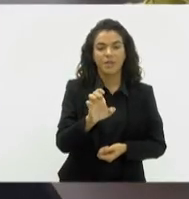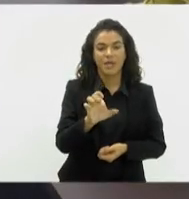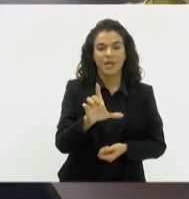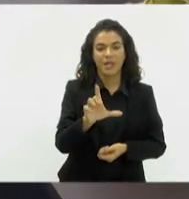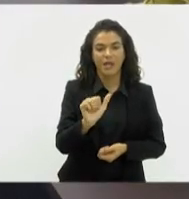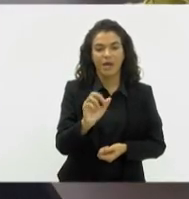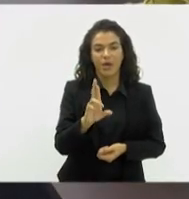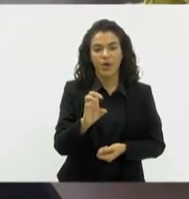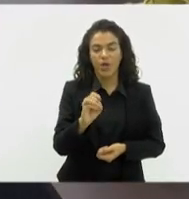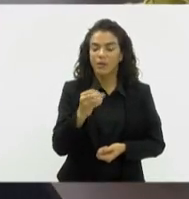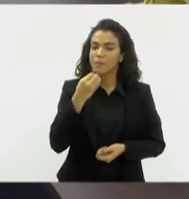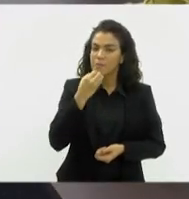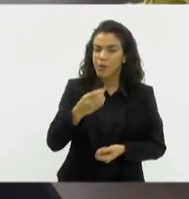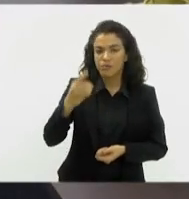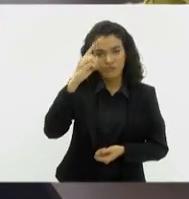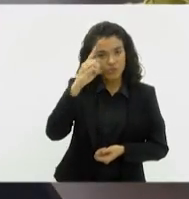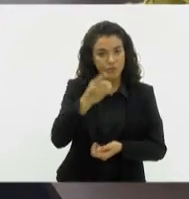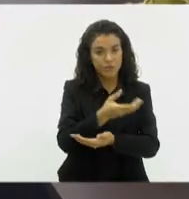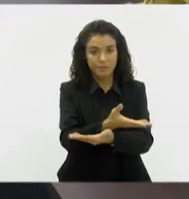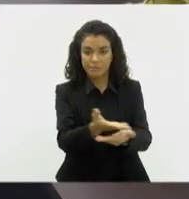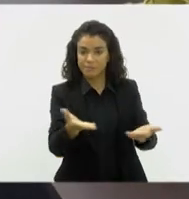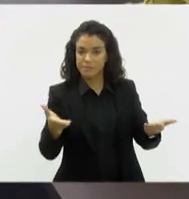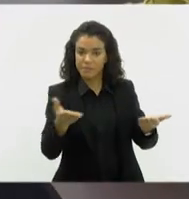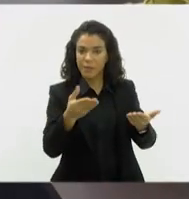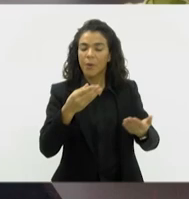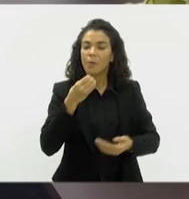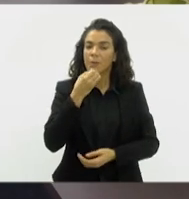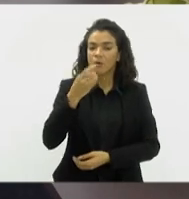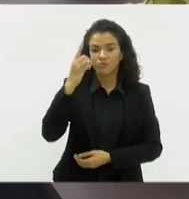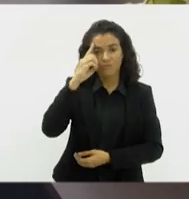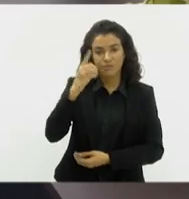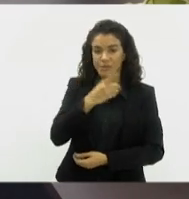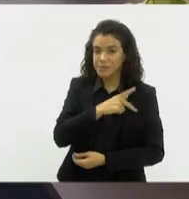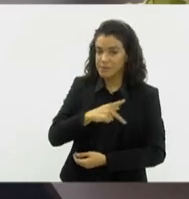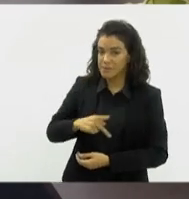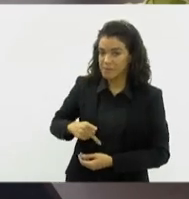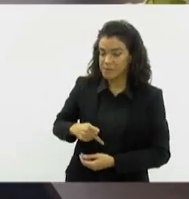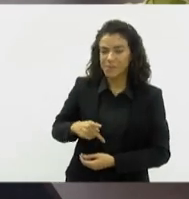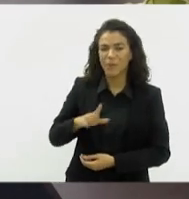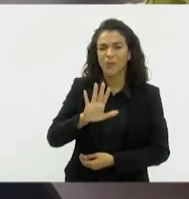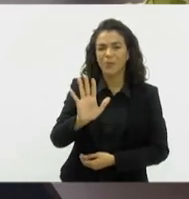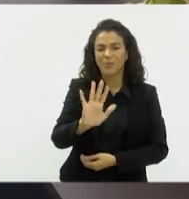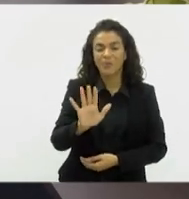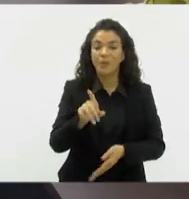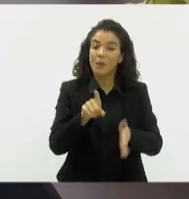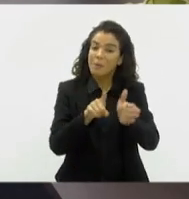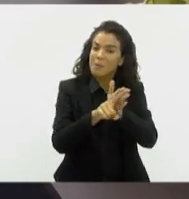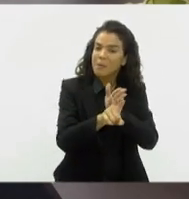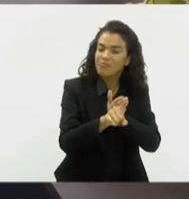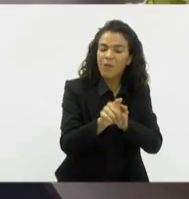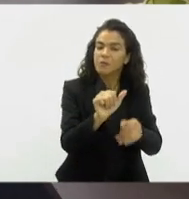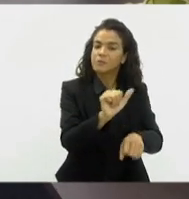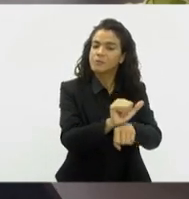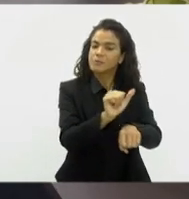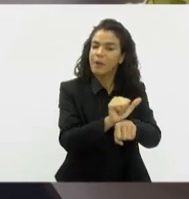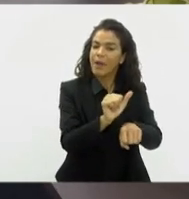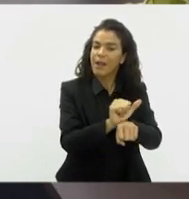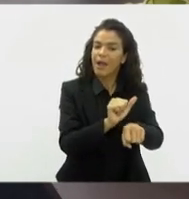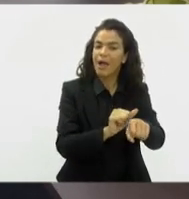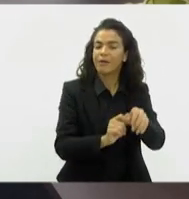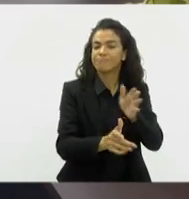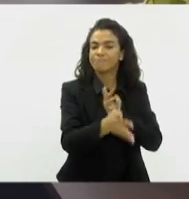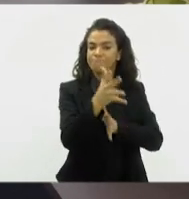Bom dia a todos. Bom dia, presidente. Bom dia, amigo. Eu também, antes de fazer qualquer questionamento, eu prefiro aguardar e escutar